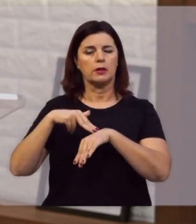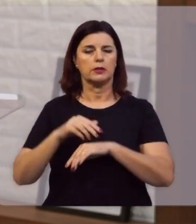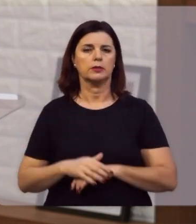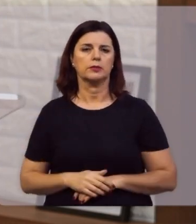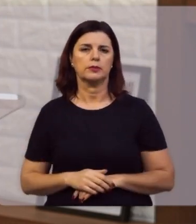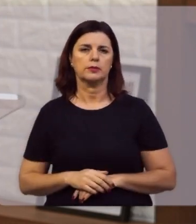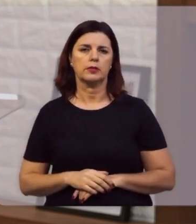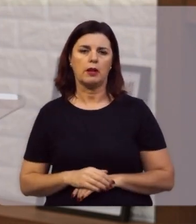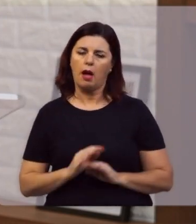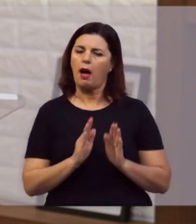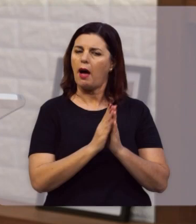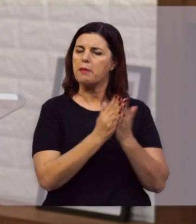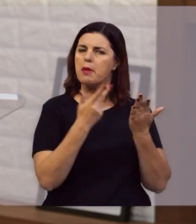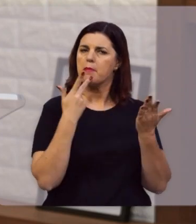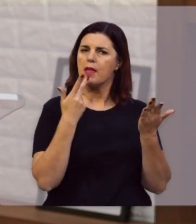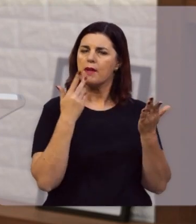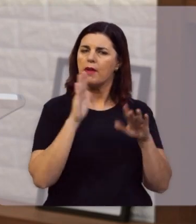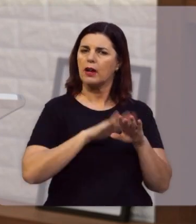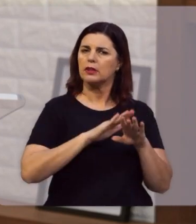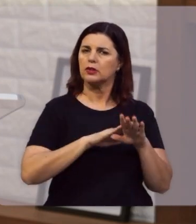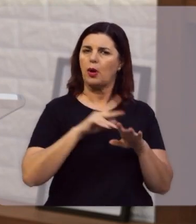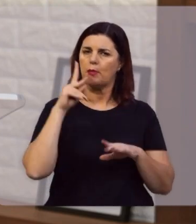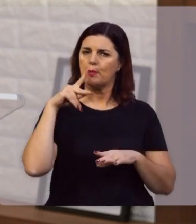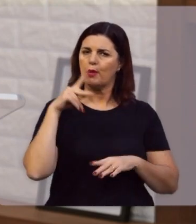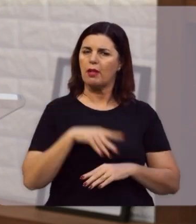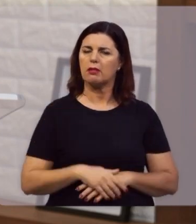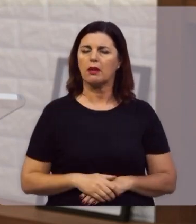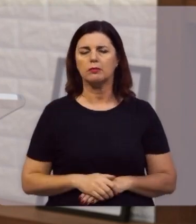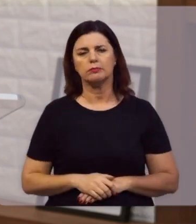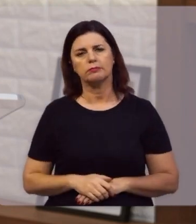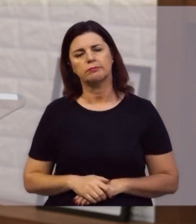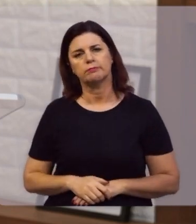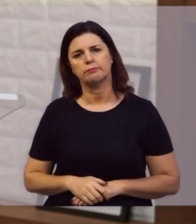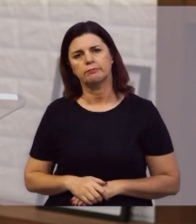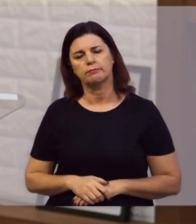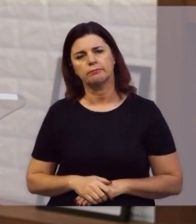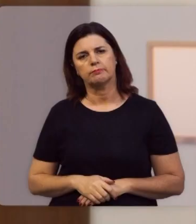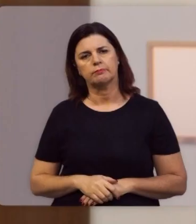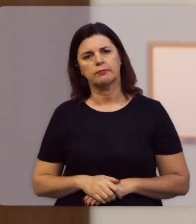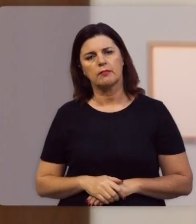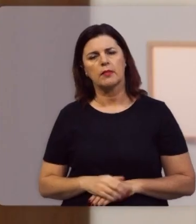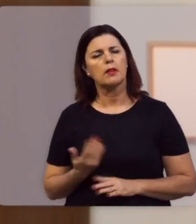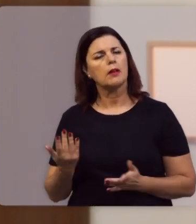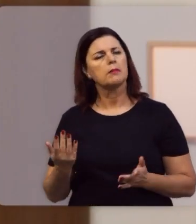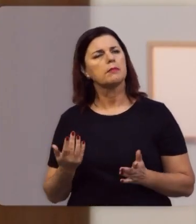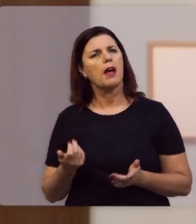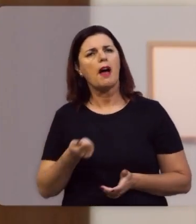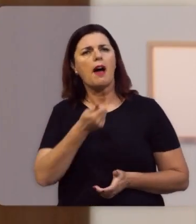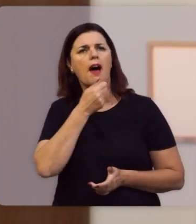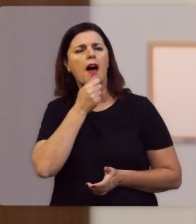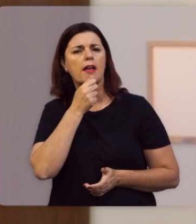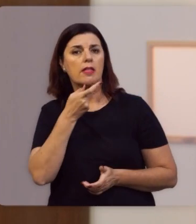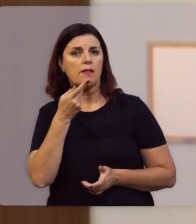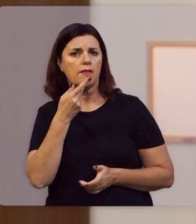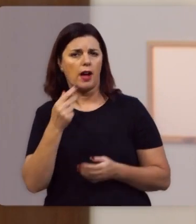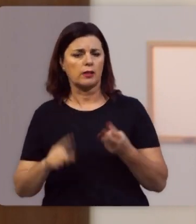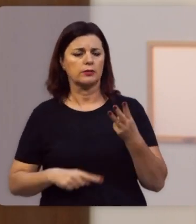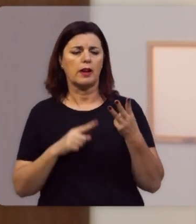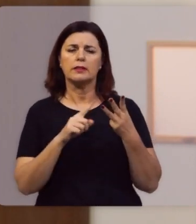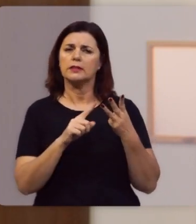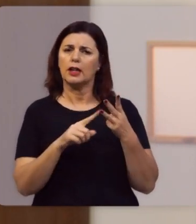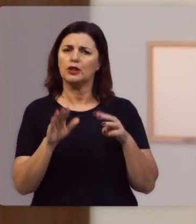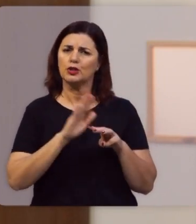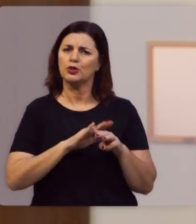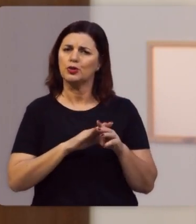o compreensão que a Bíblia tem Acerca das autoridades constituídas mas me permita levantar um terceiro aspecto desse